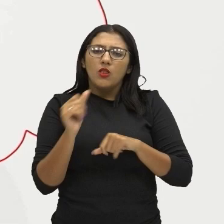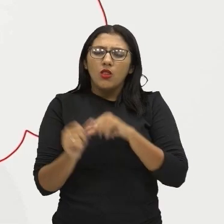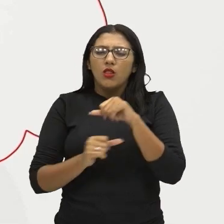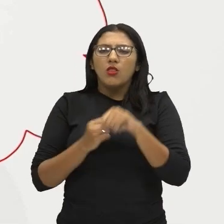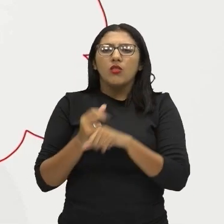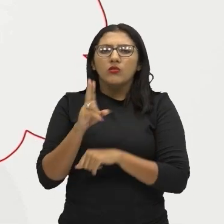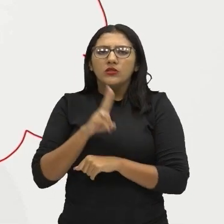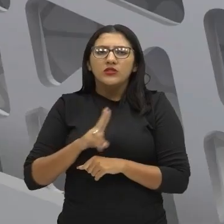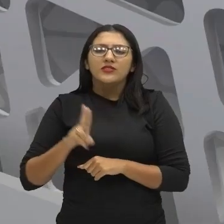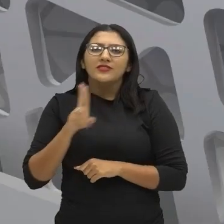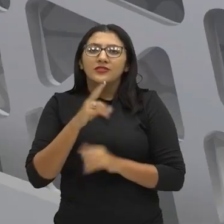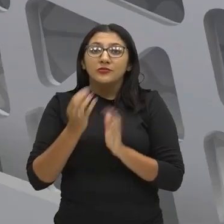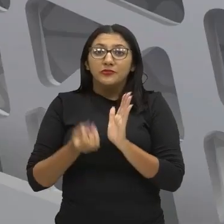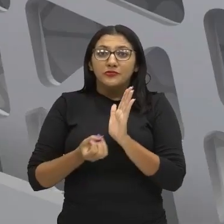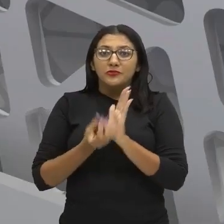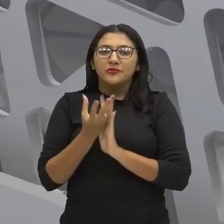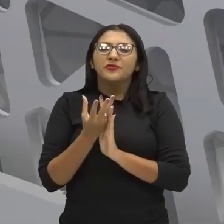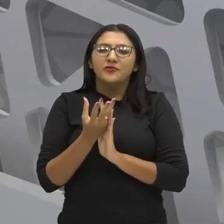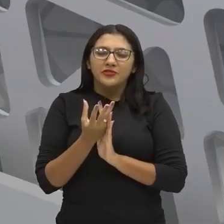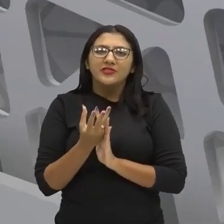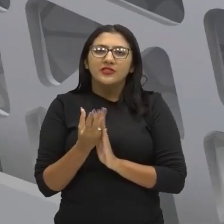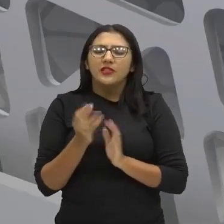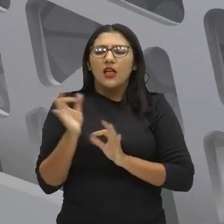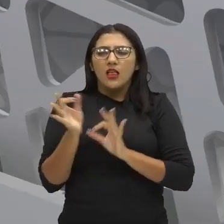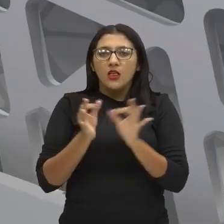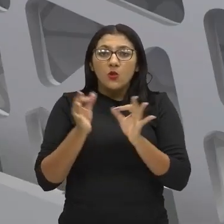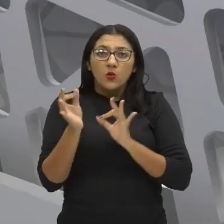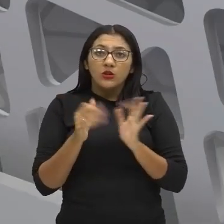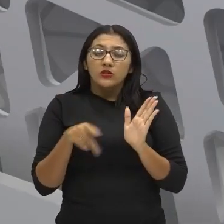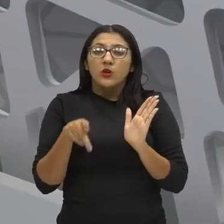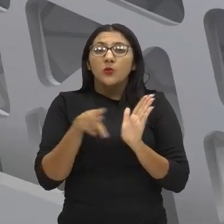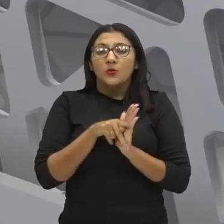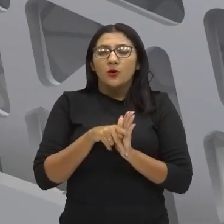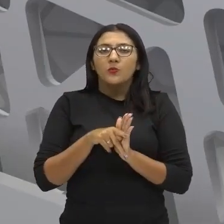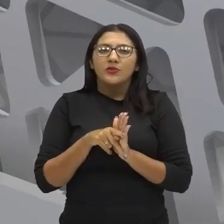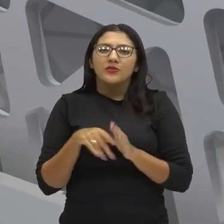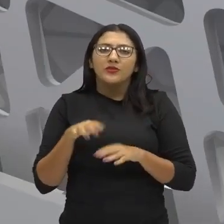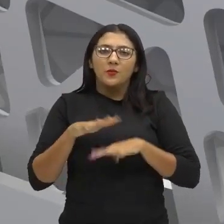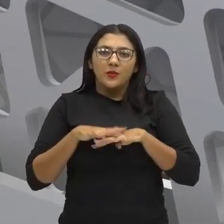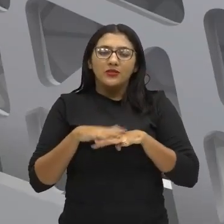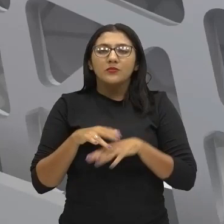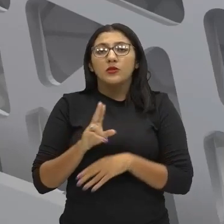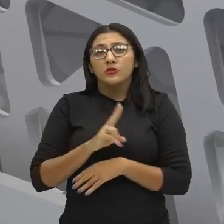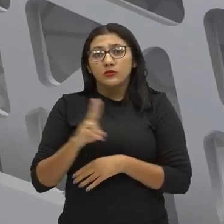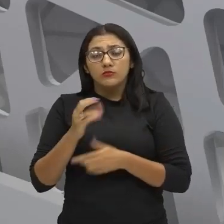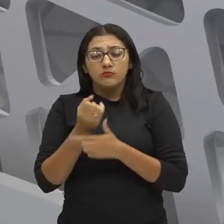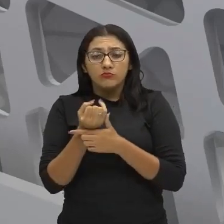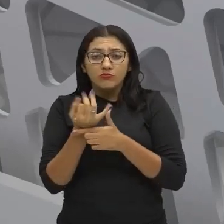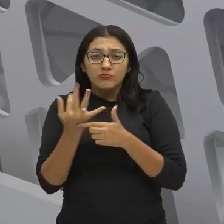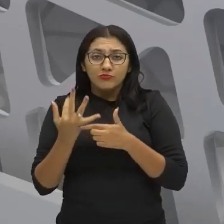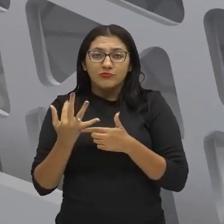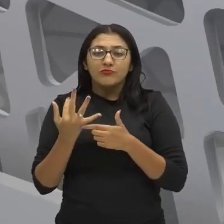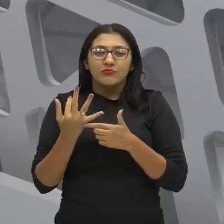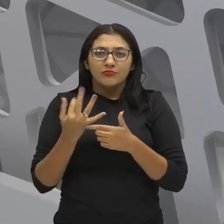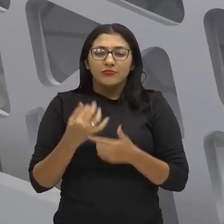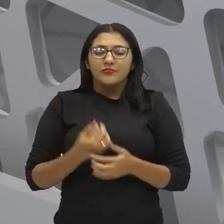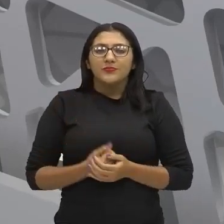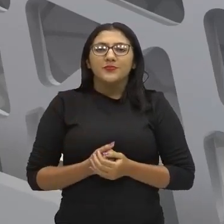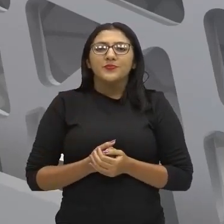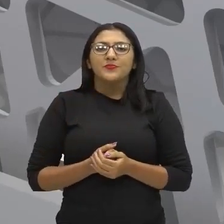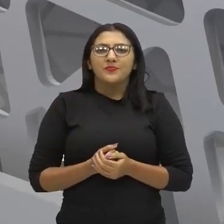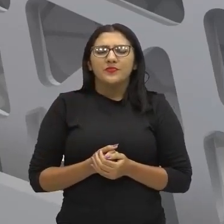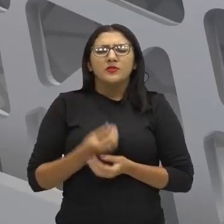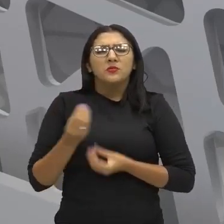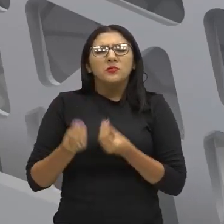que surgisse esse segmento da matemática chamado álgebra. Então, na realidade, como é